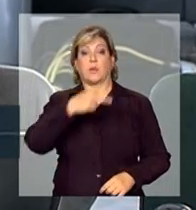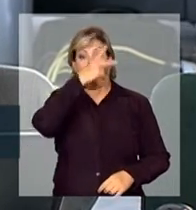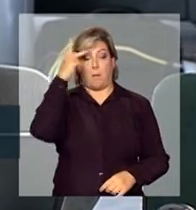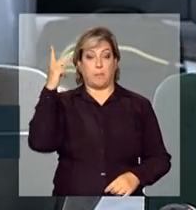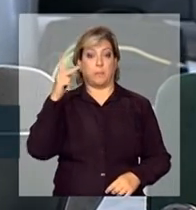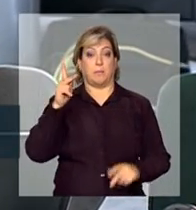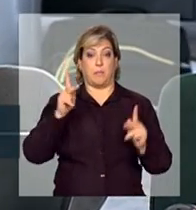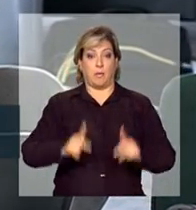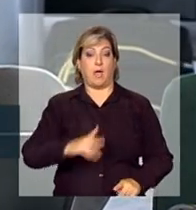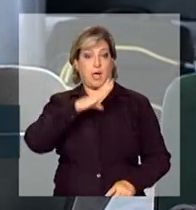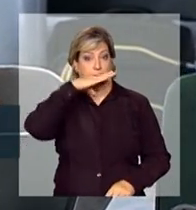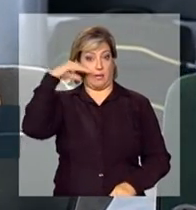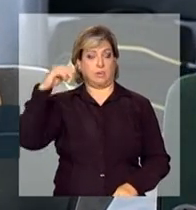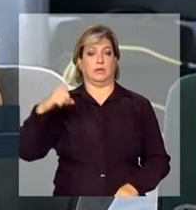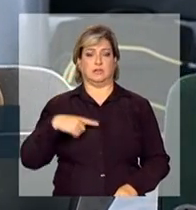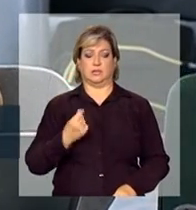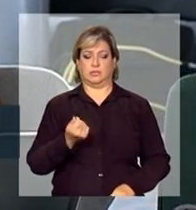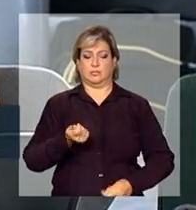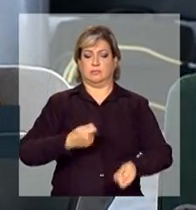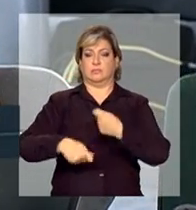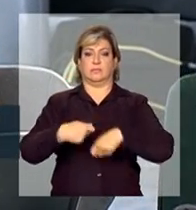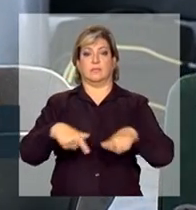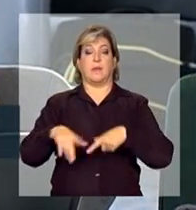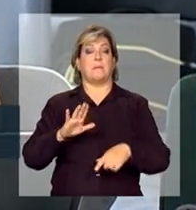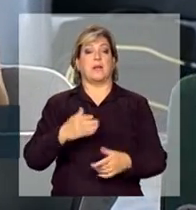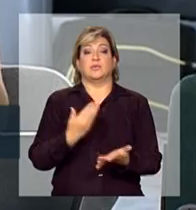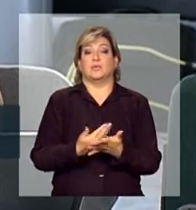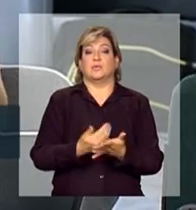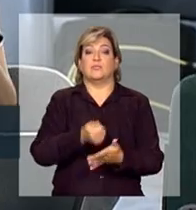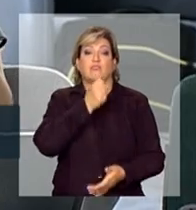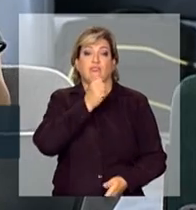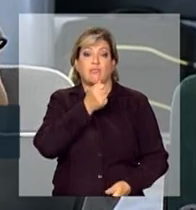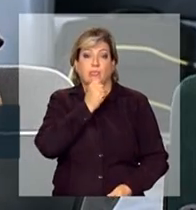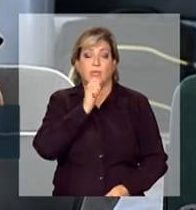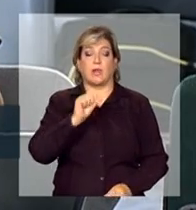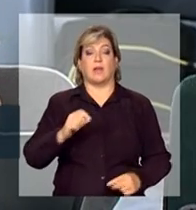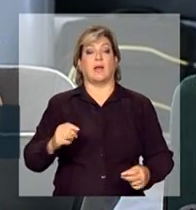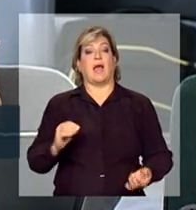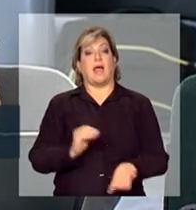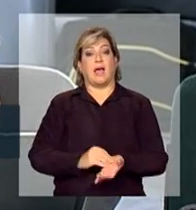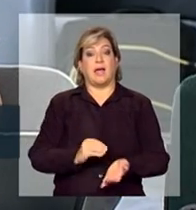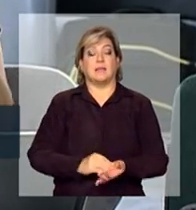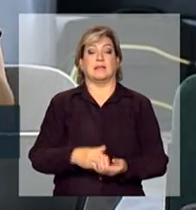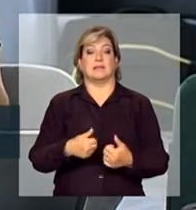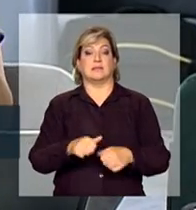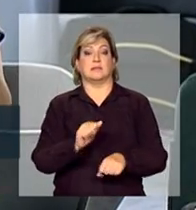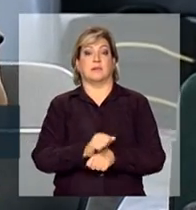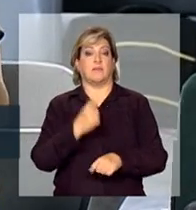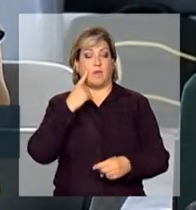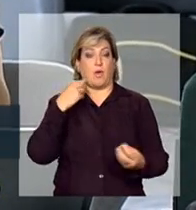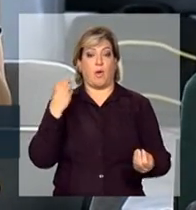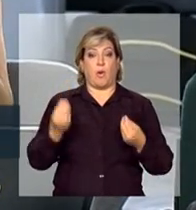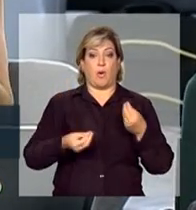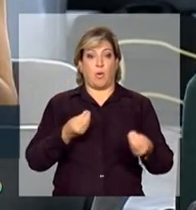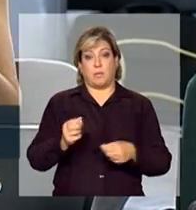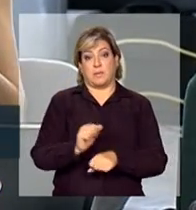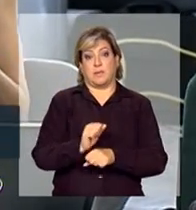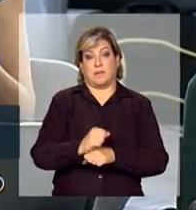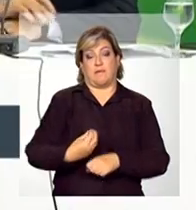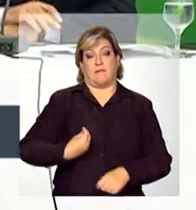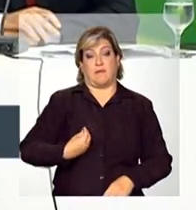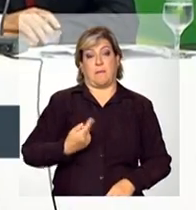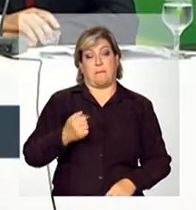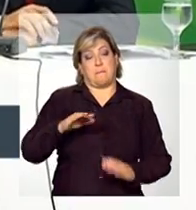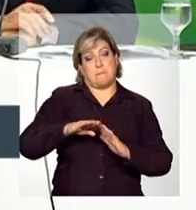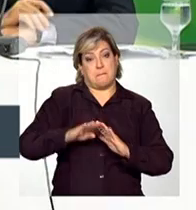adulta economicamente ativa que não teve acesso à educação e que ainda lida com uma expectativa de vida um pouco mais baixa é isso